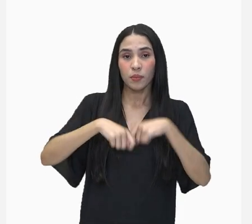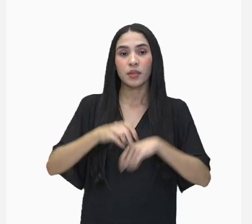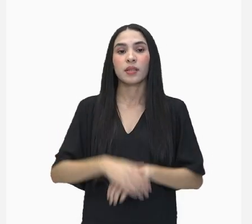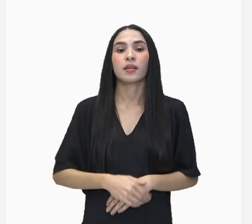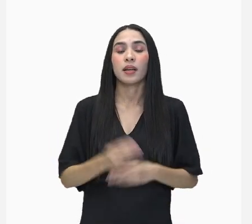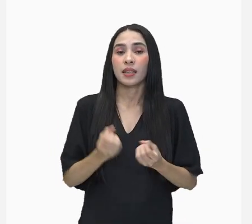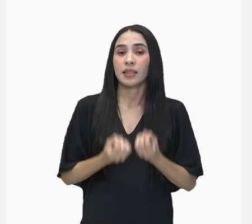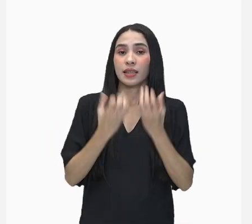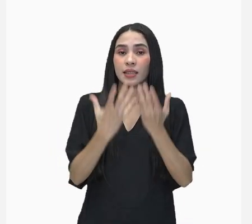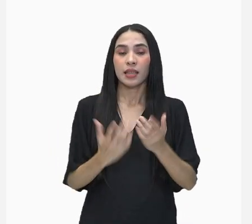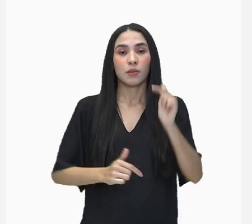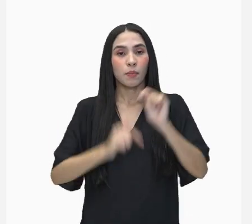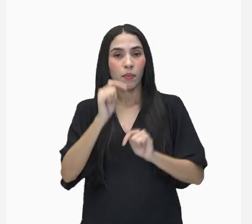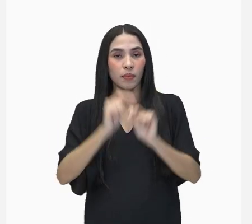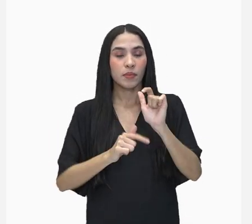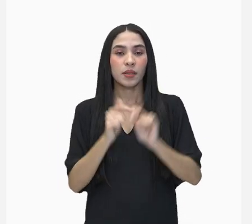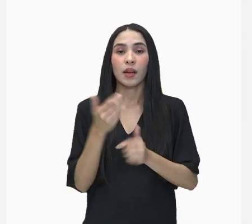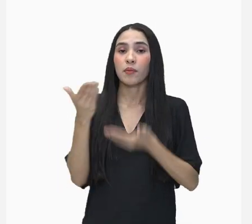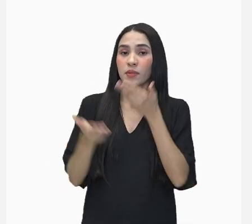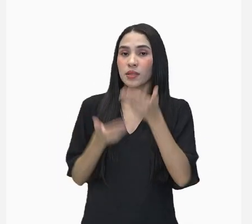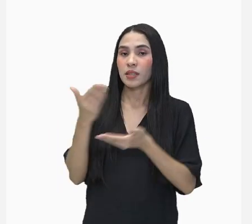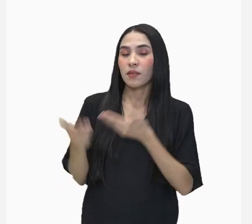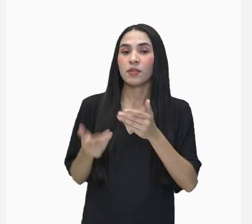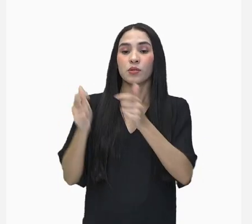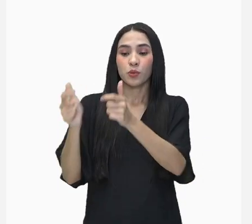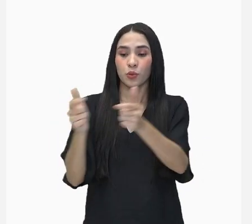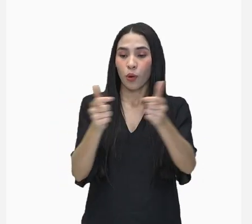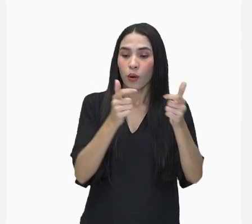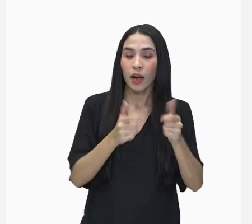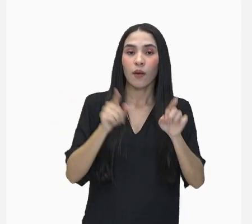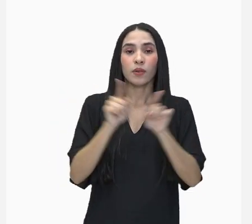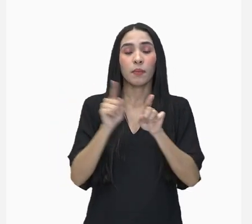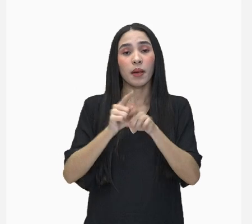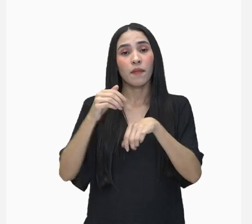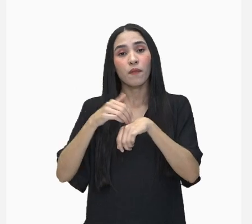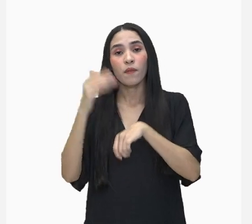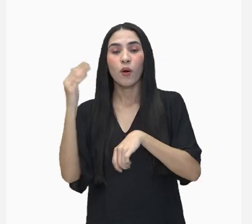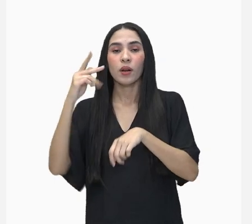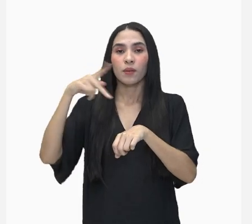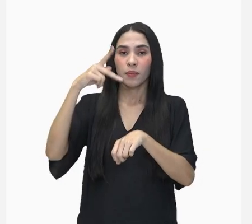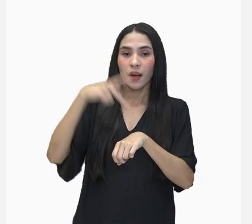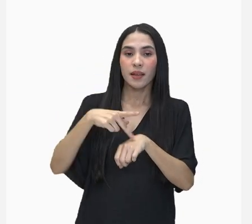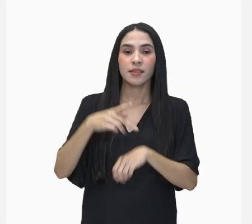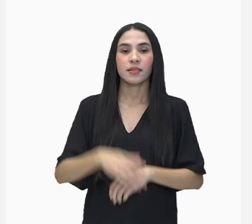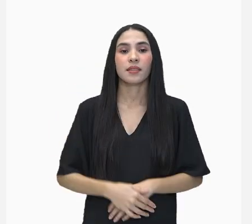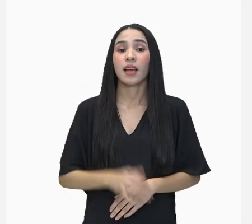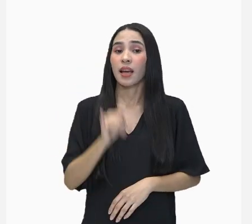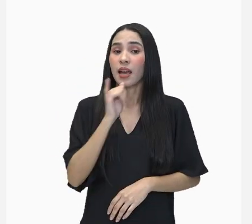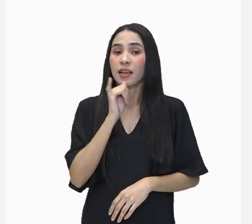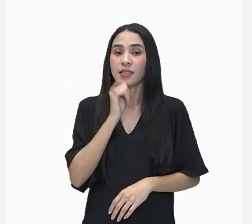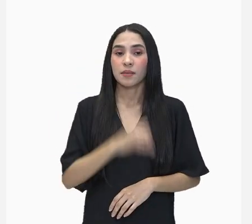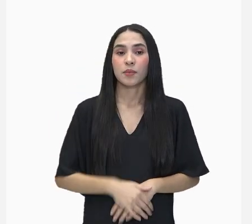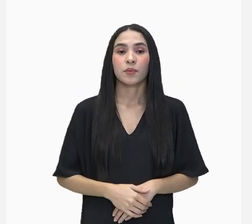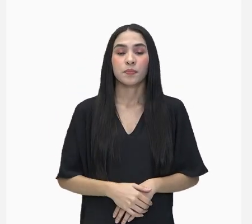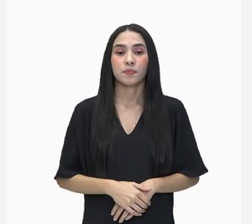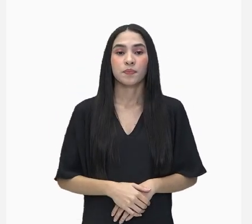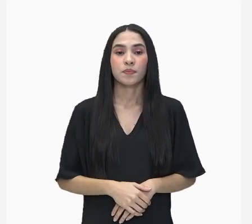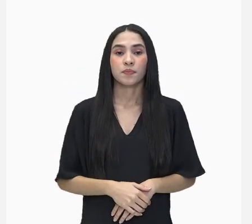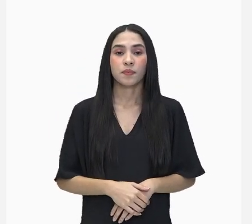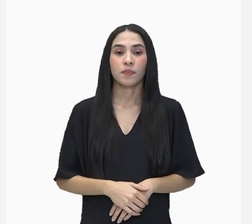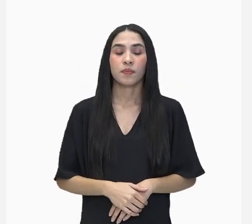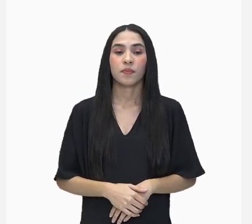ao fornecer bens e produtos para mercados locais e internacionais. Como exemplo, nós mostramos